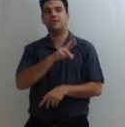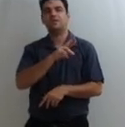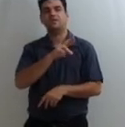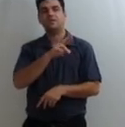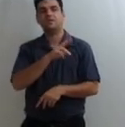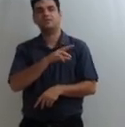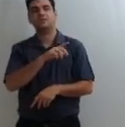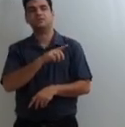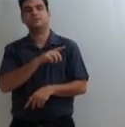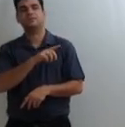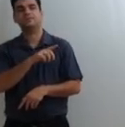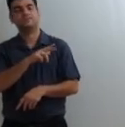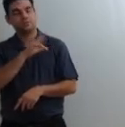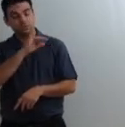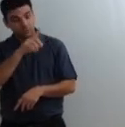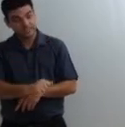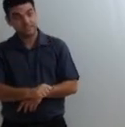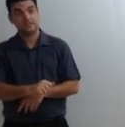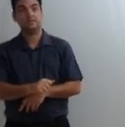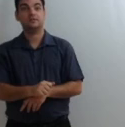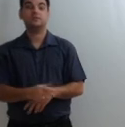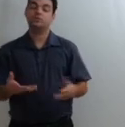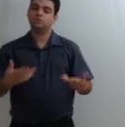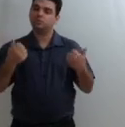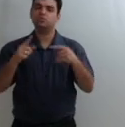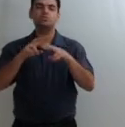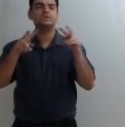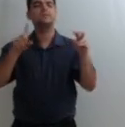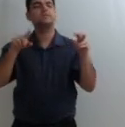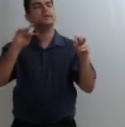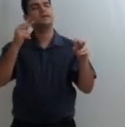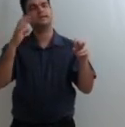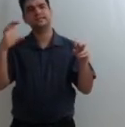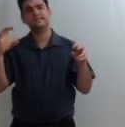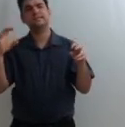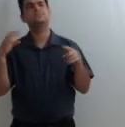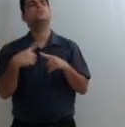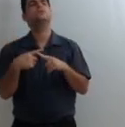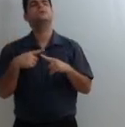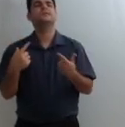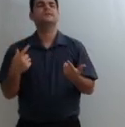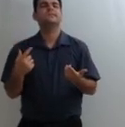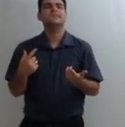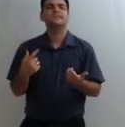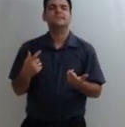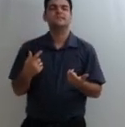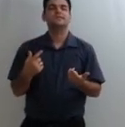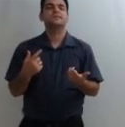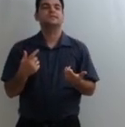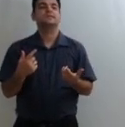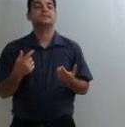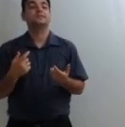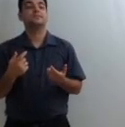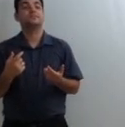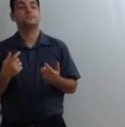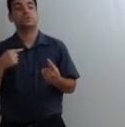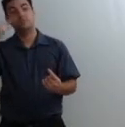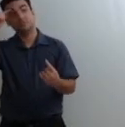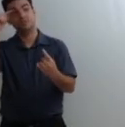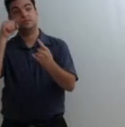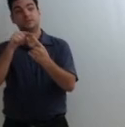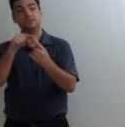a tratar de um habeas corpus cujo o objeto é a